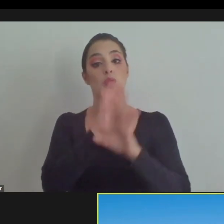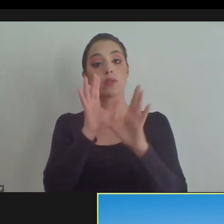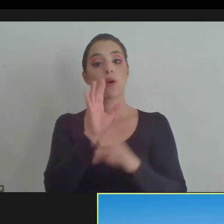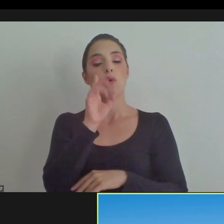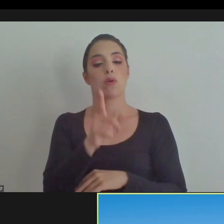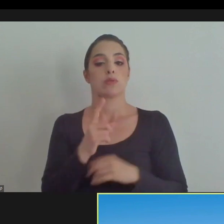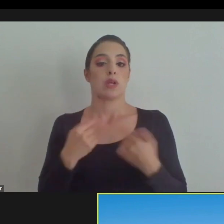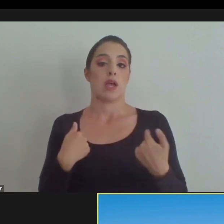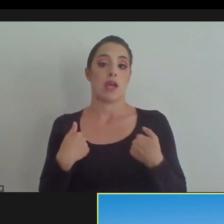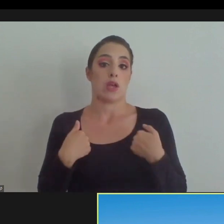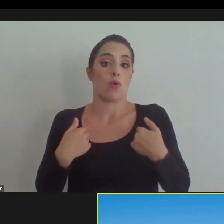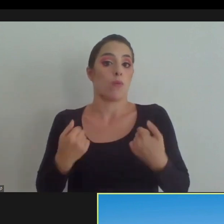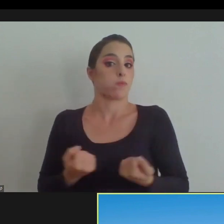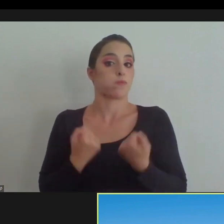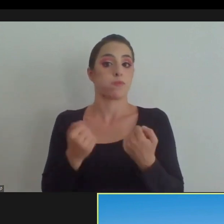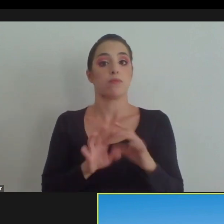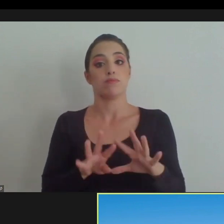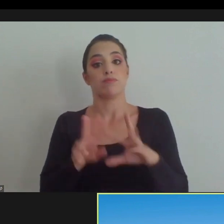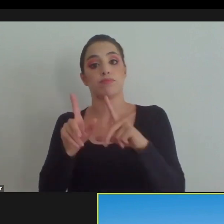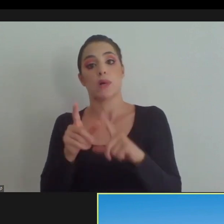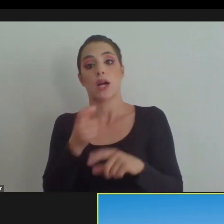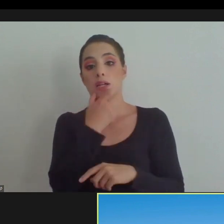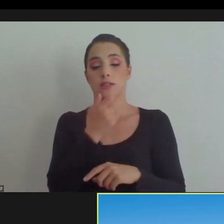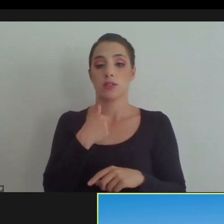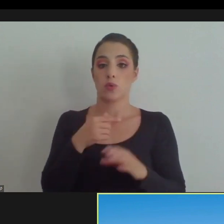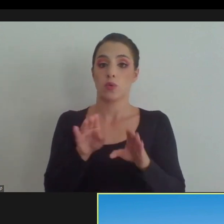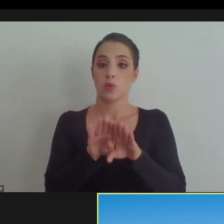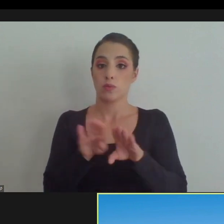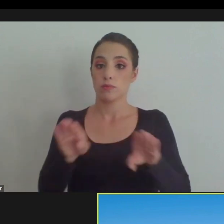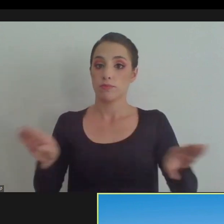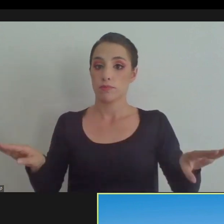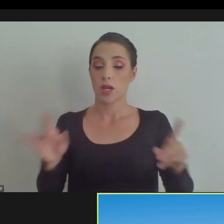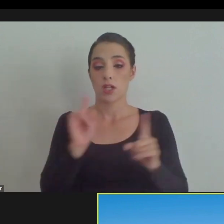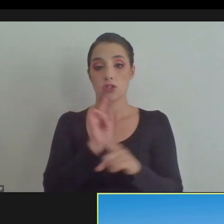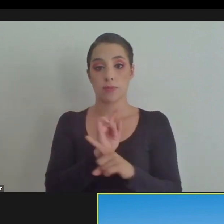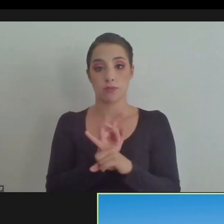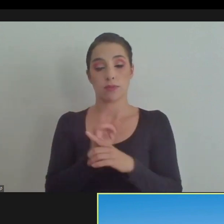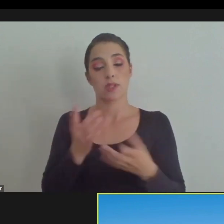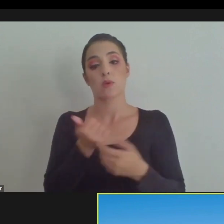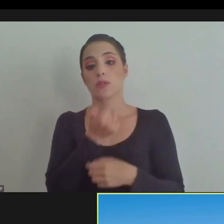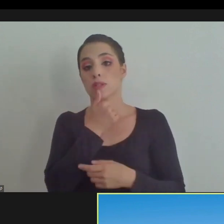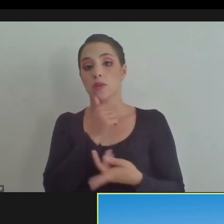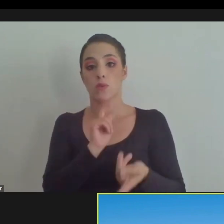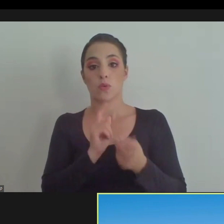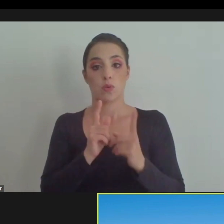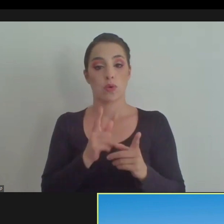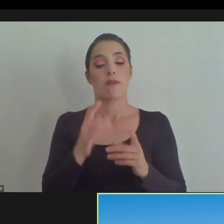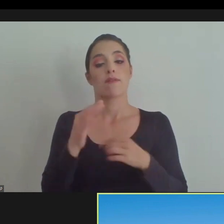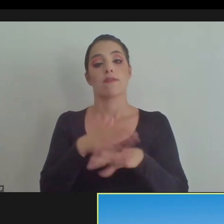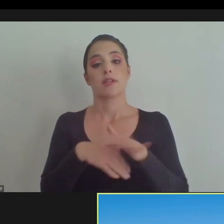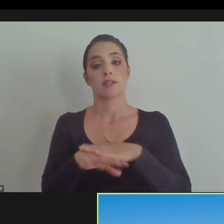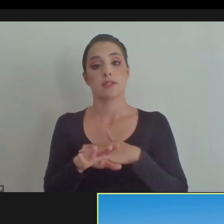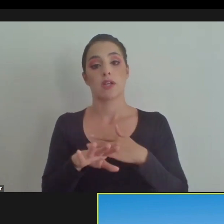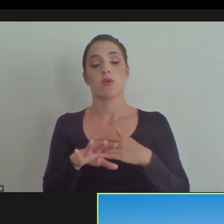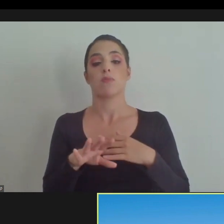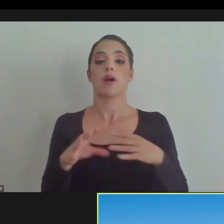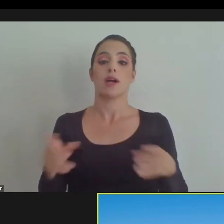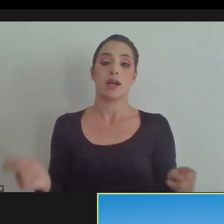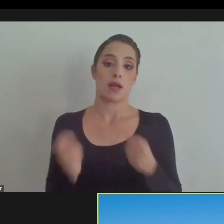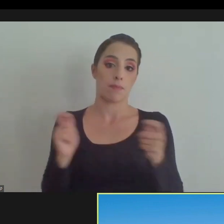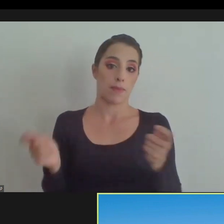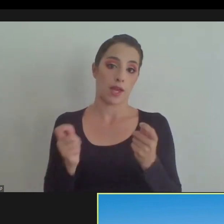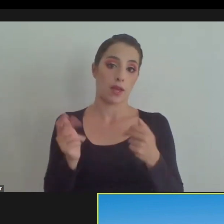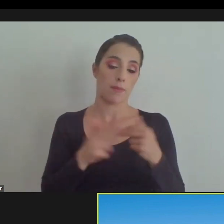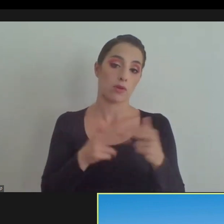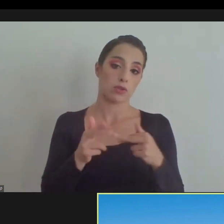crescer continuando nas mesmas instalações. E por isso o que decidiu fazer foi desenvolver uma campanha de fundraising para construir